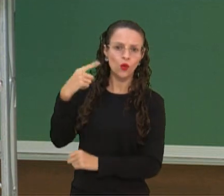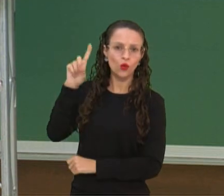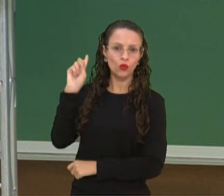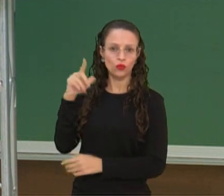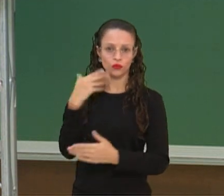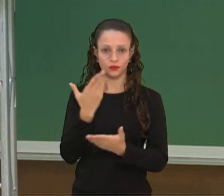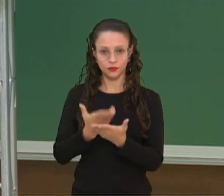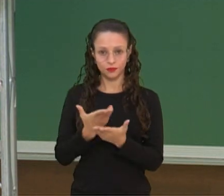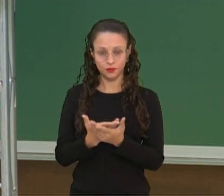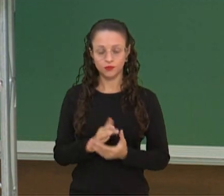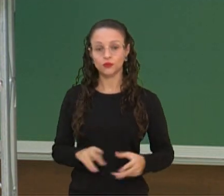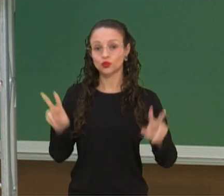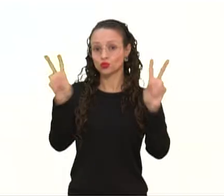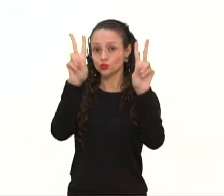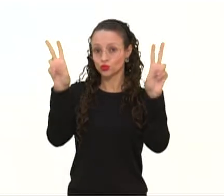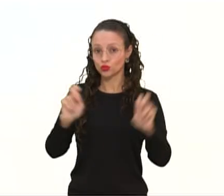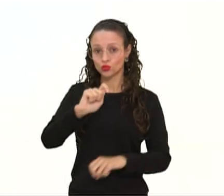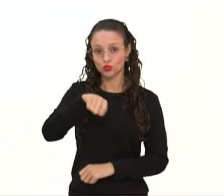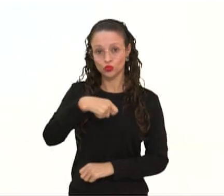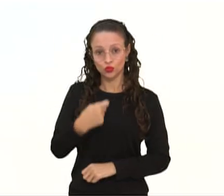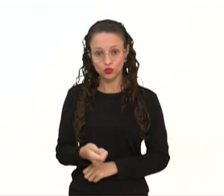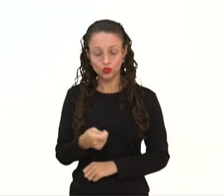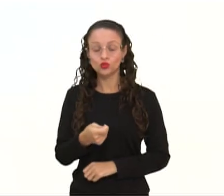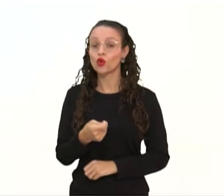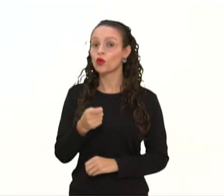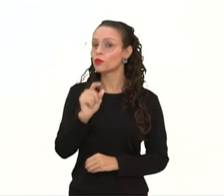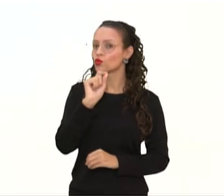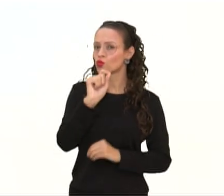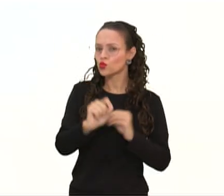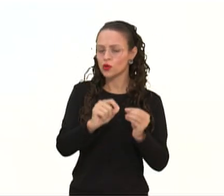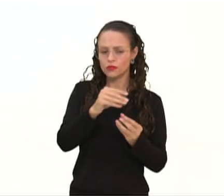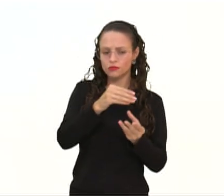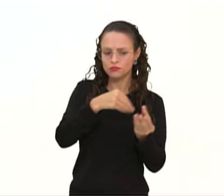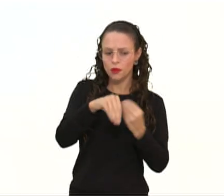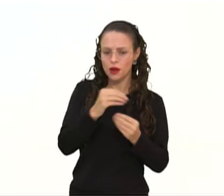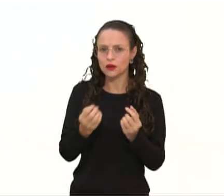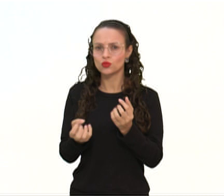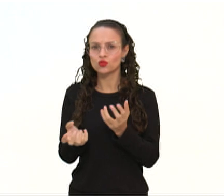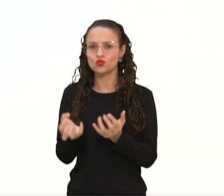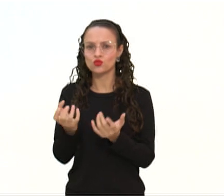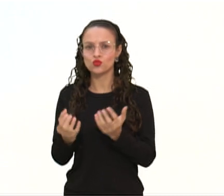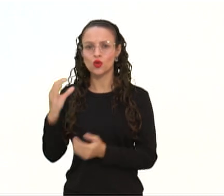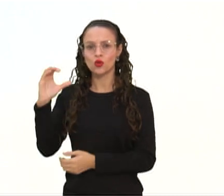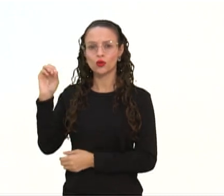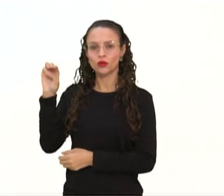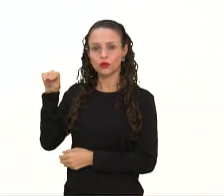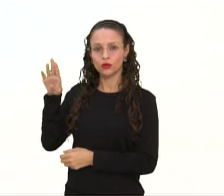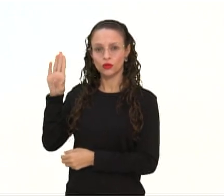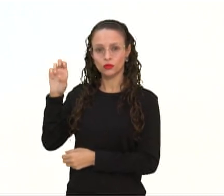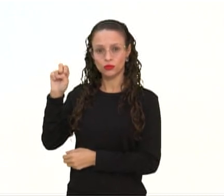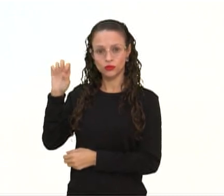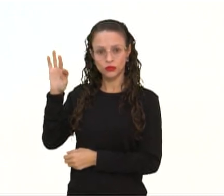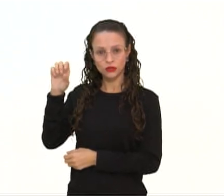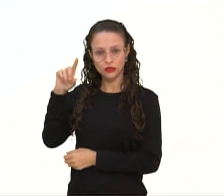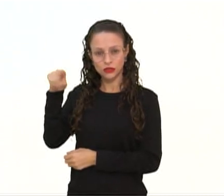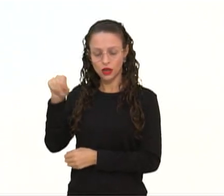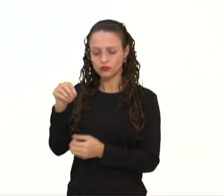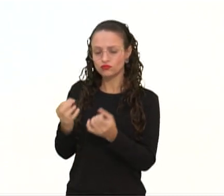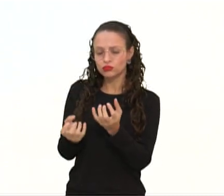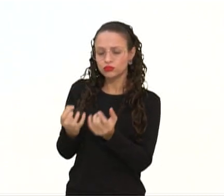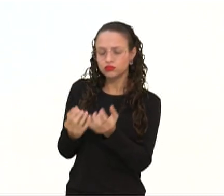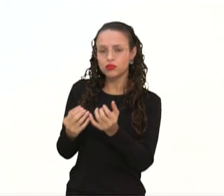última aula. Falamos sobre reação de combustão, que é a reação de queima, onde sempre tem liberação de